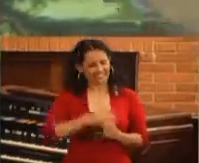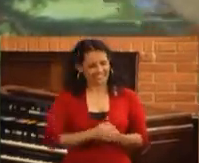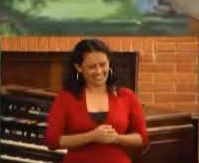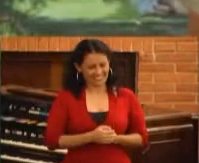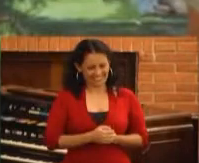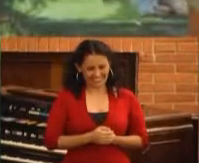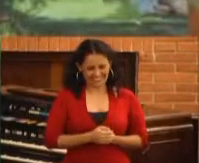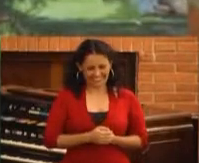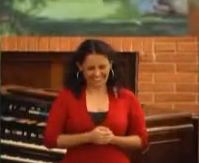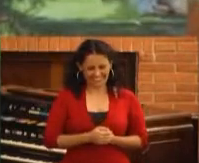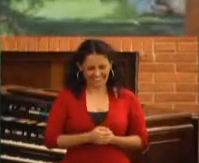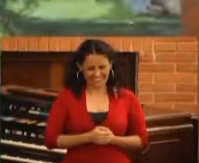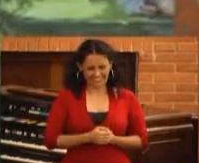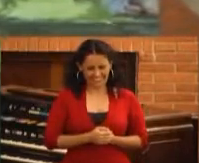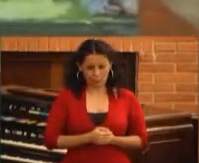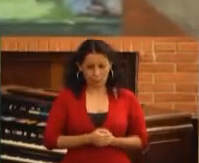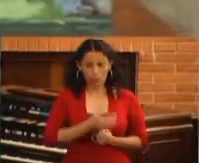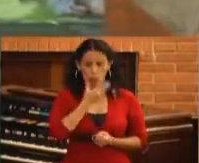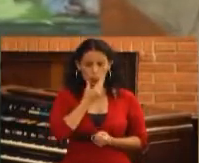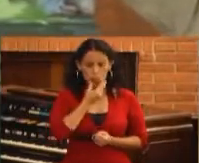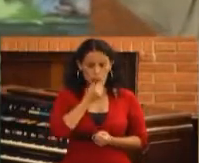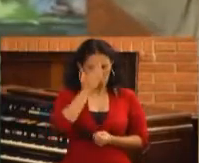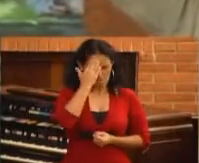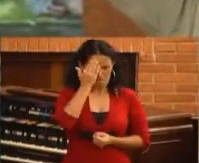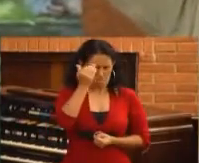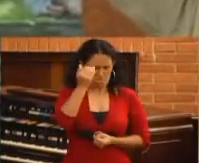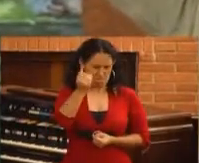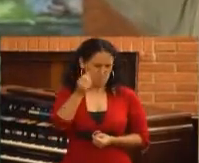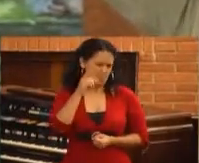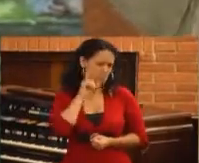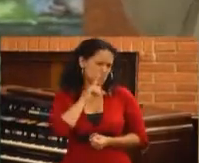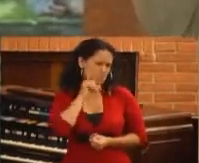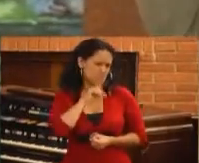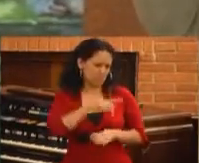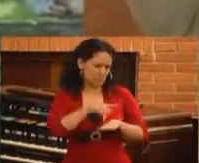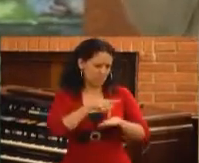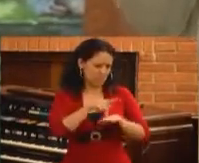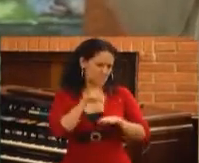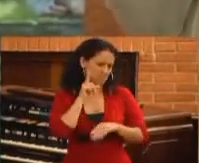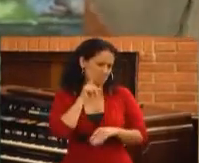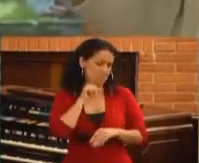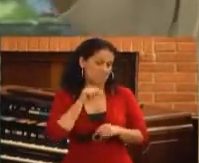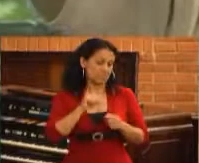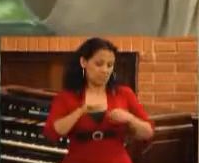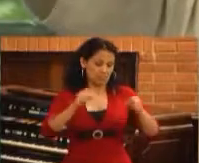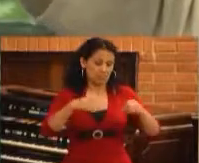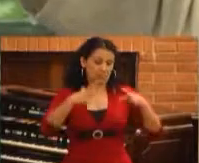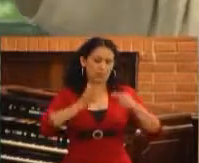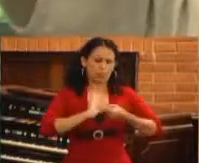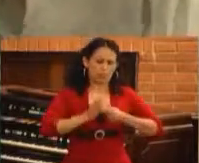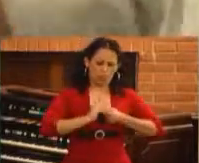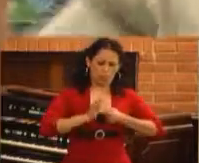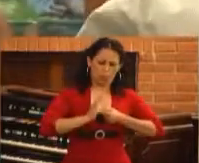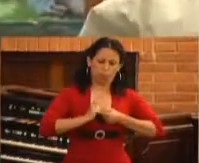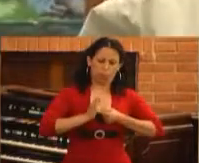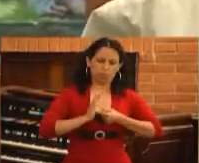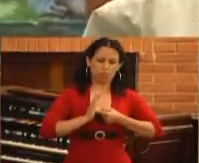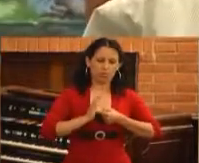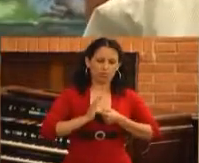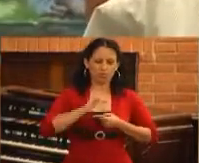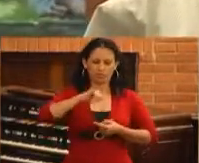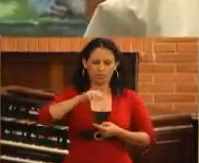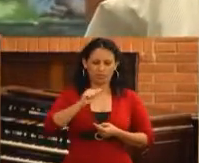Haroldo Hill, lá nos Estados Unidos. Haroldo Hill foi o criador do motor a propulsão a